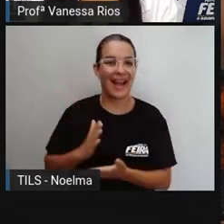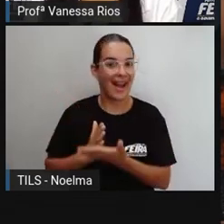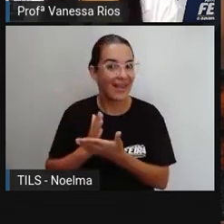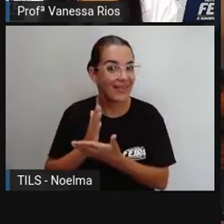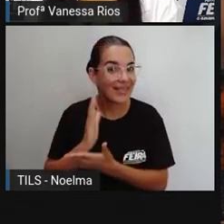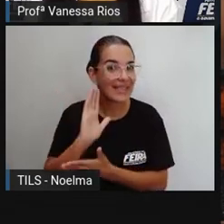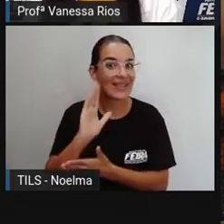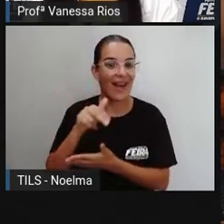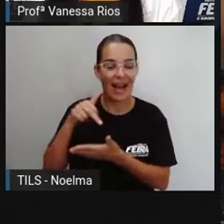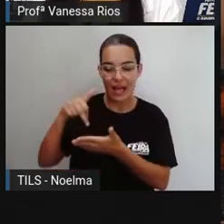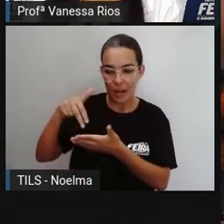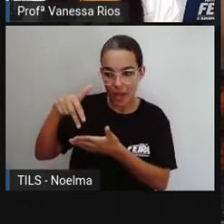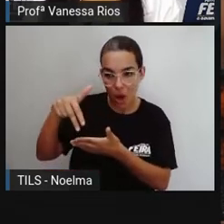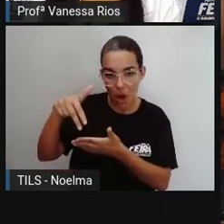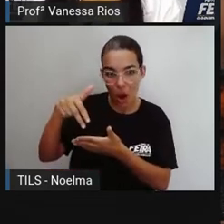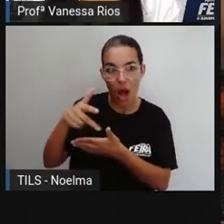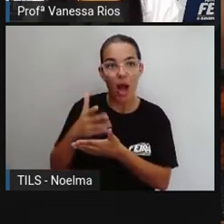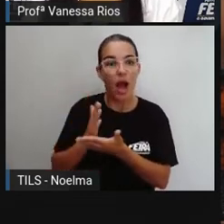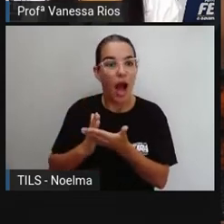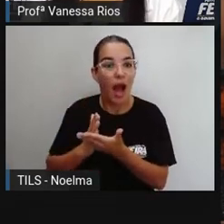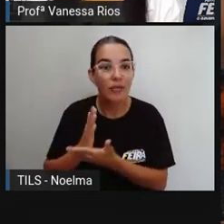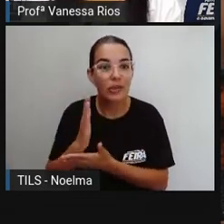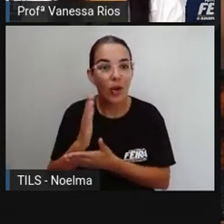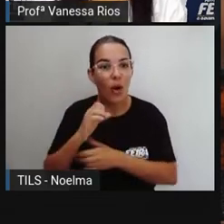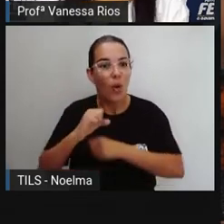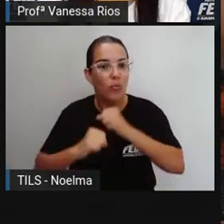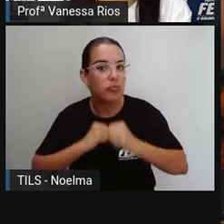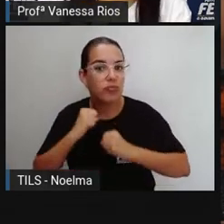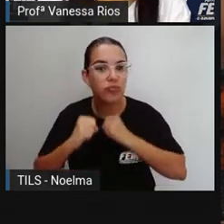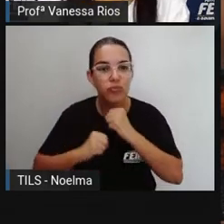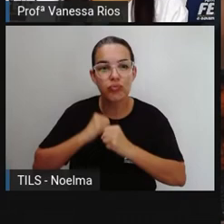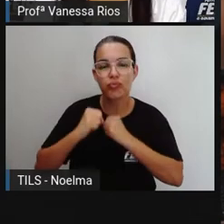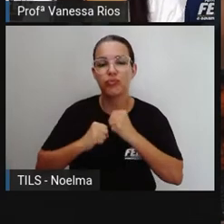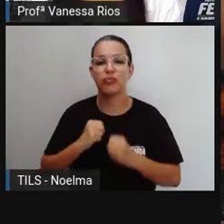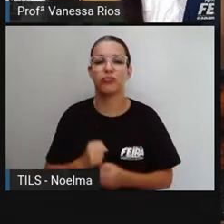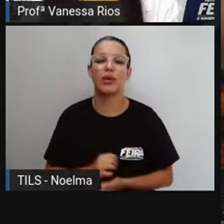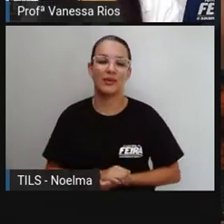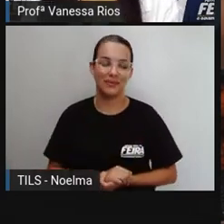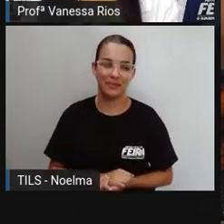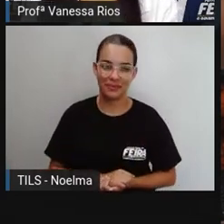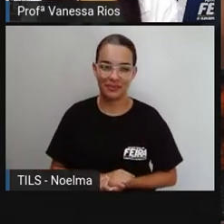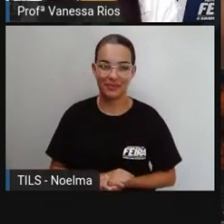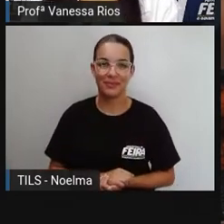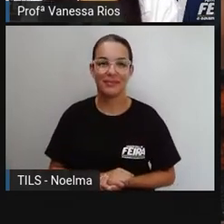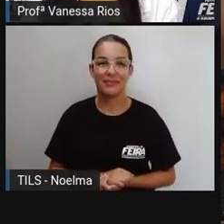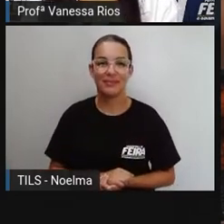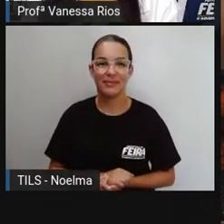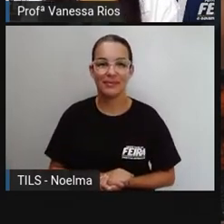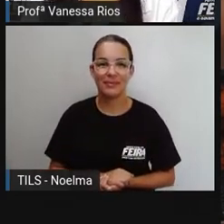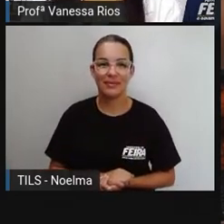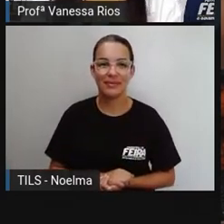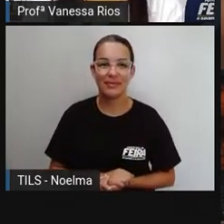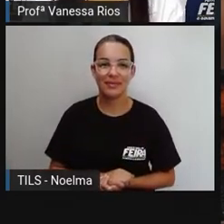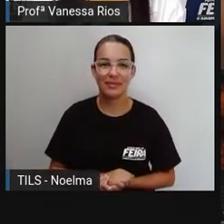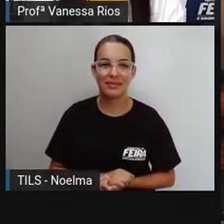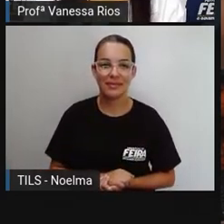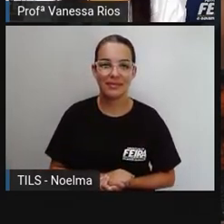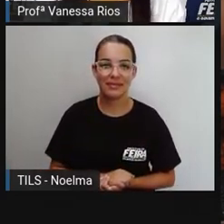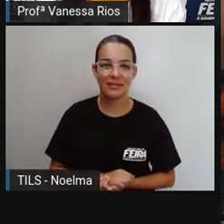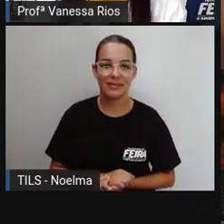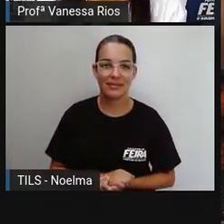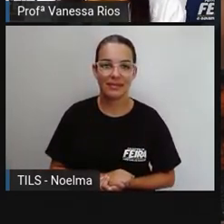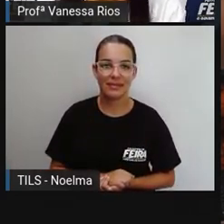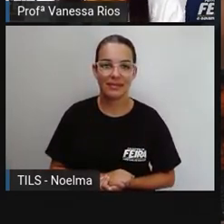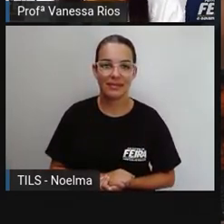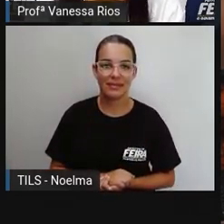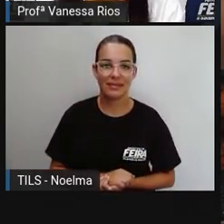que aumenta aí, onde já tem algum preparo e agora vai fazer a corrida. Tem gente que começa